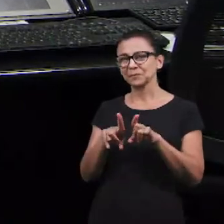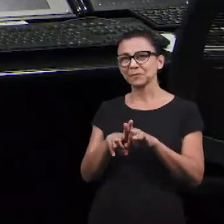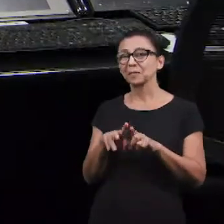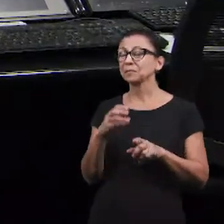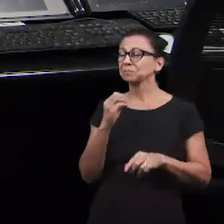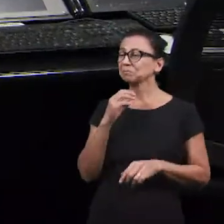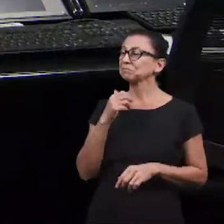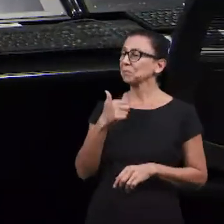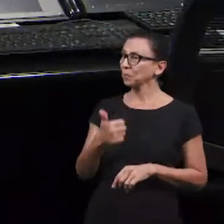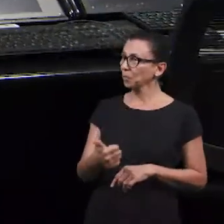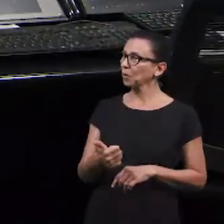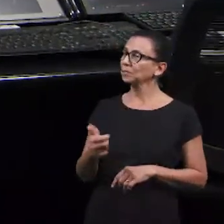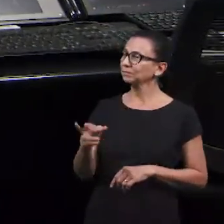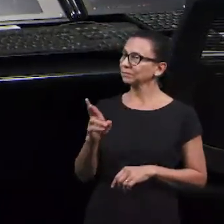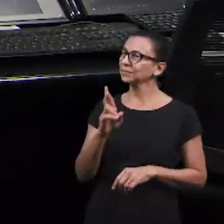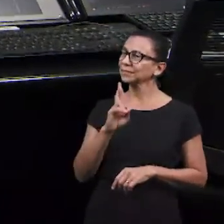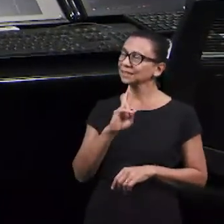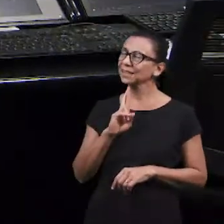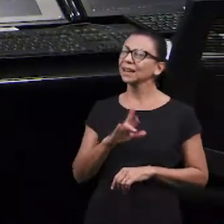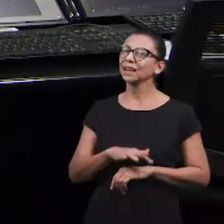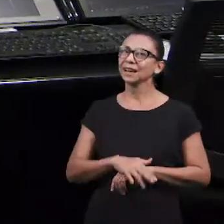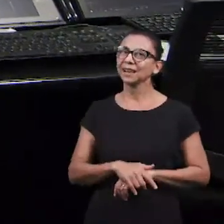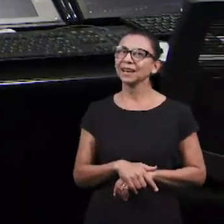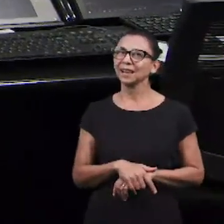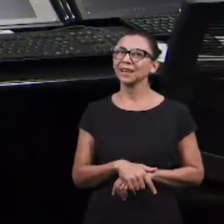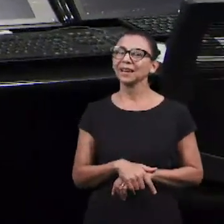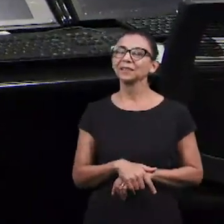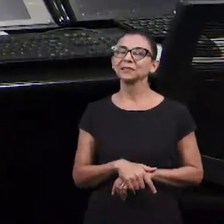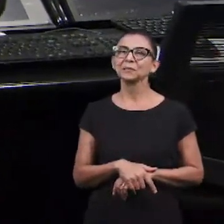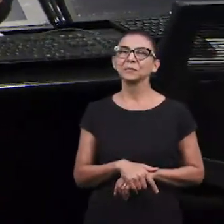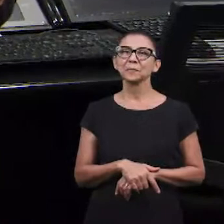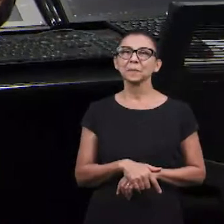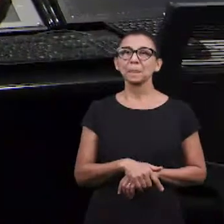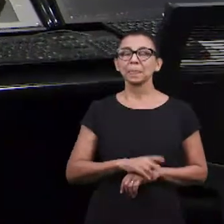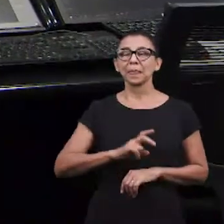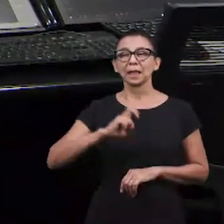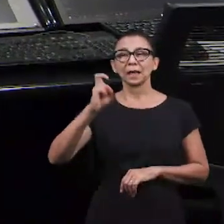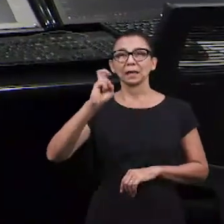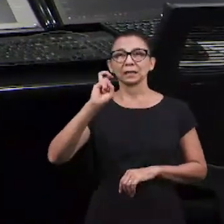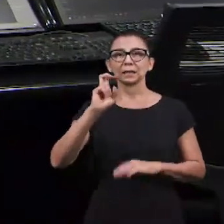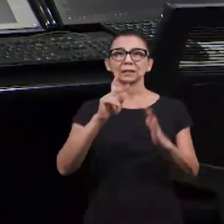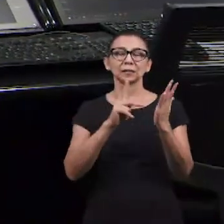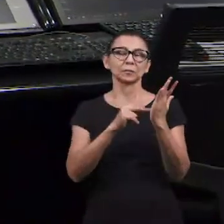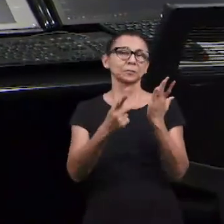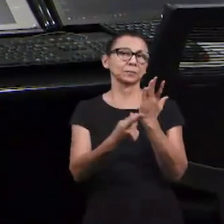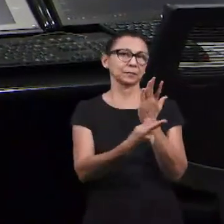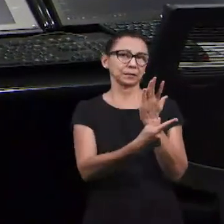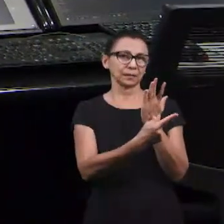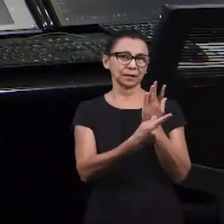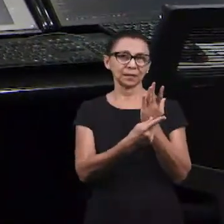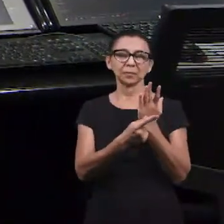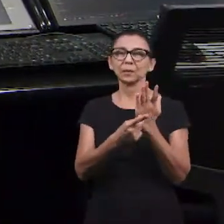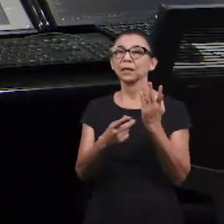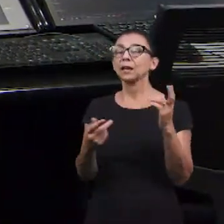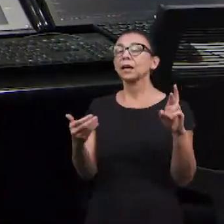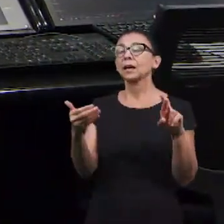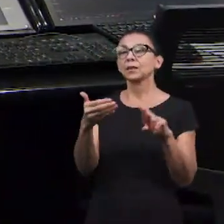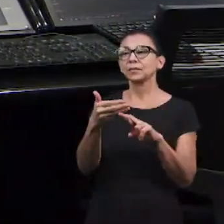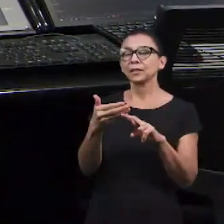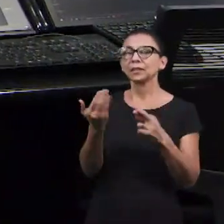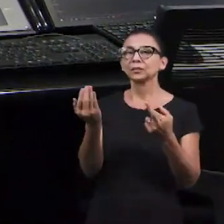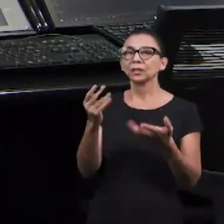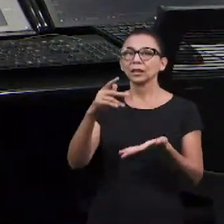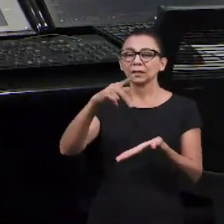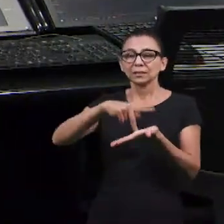bem, viu? Essa resposta muito segura da irmã. A quinta parábola é exatamente a parábola do